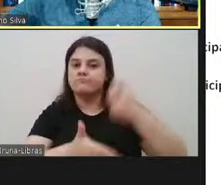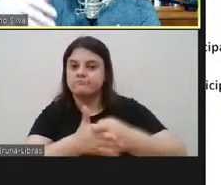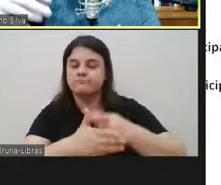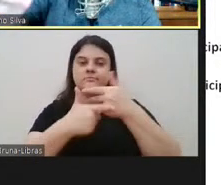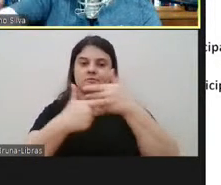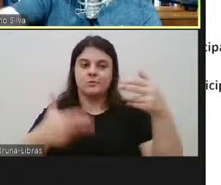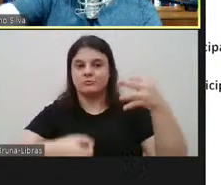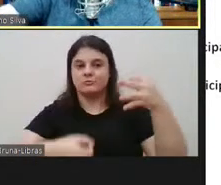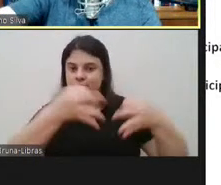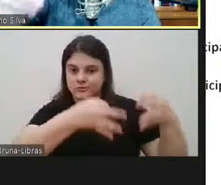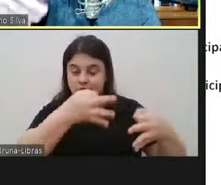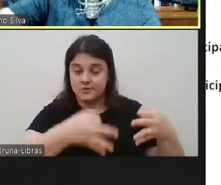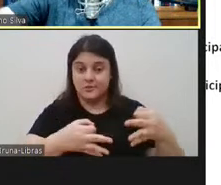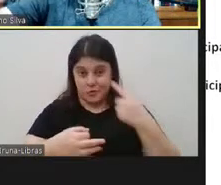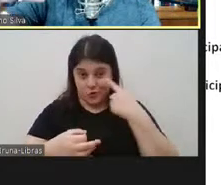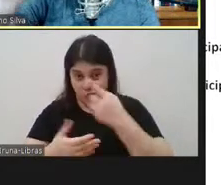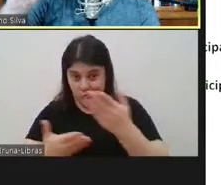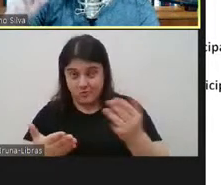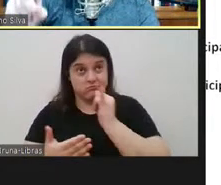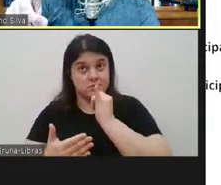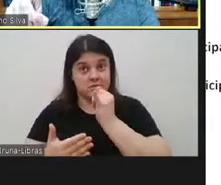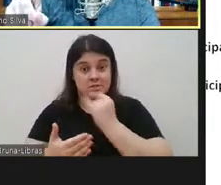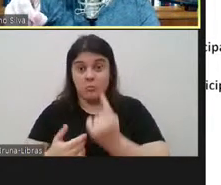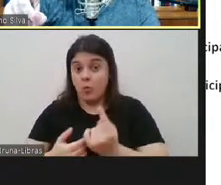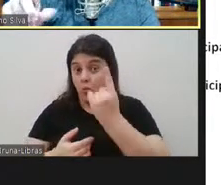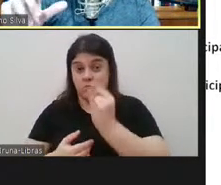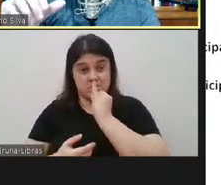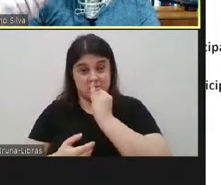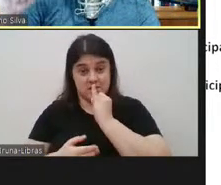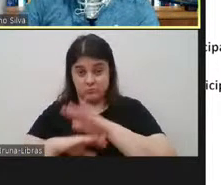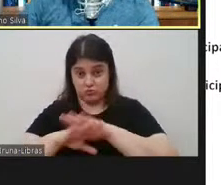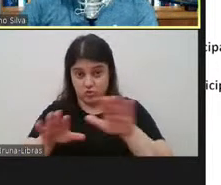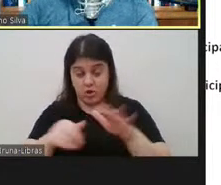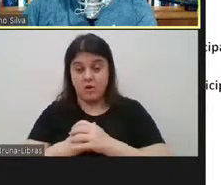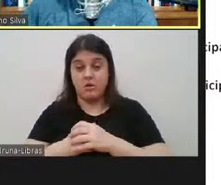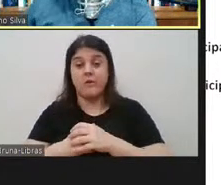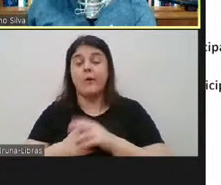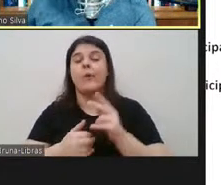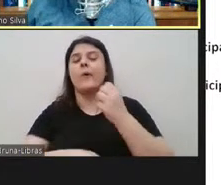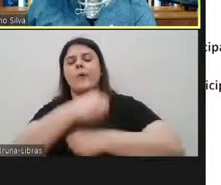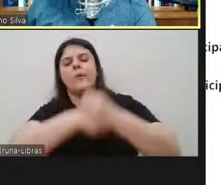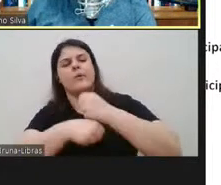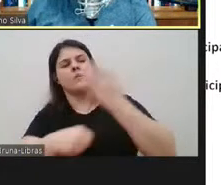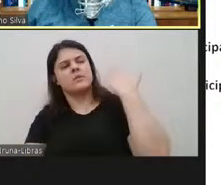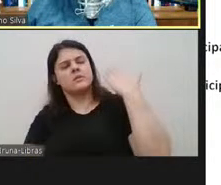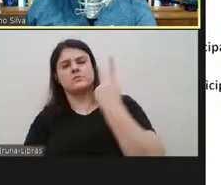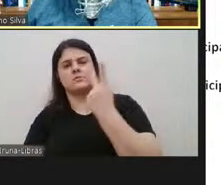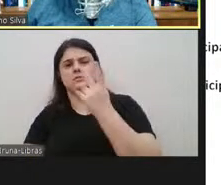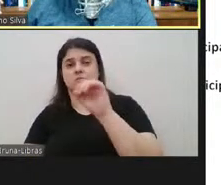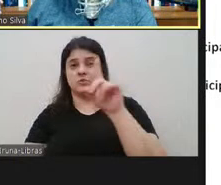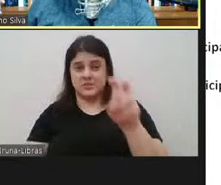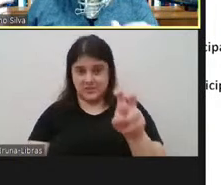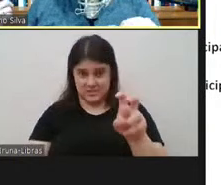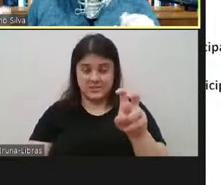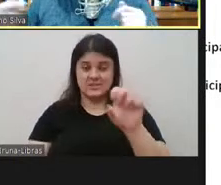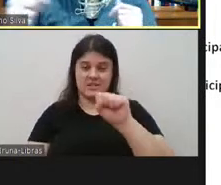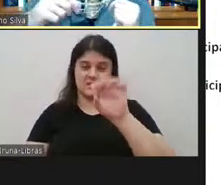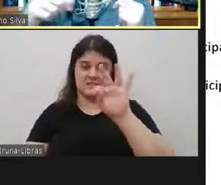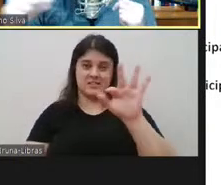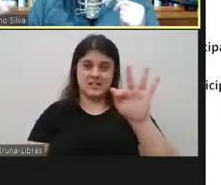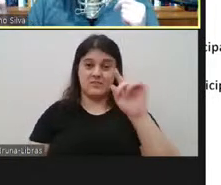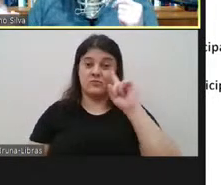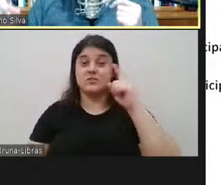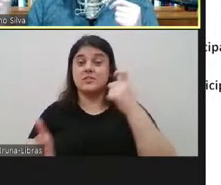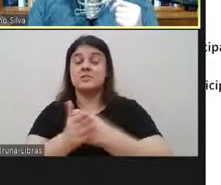muito decisivo vídeo por exemplo só apenas para dar um exemplo fundamental quando em 2015 por exemplo supremo o Federal